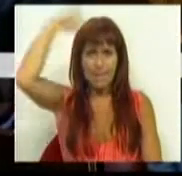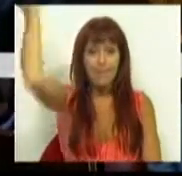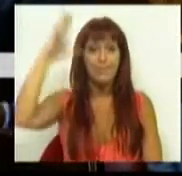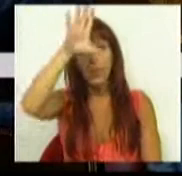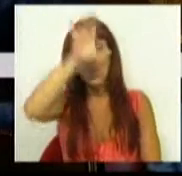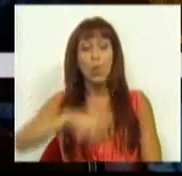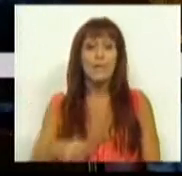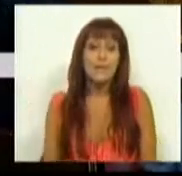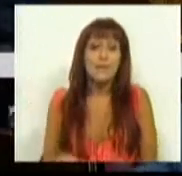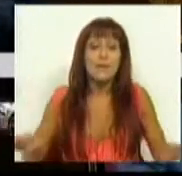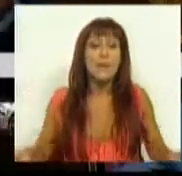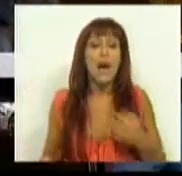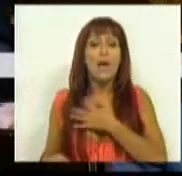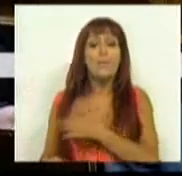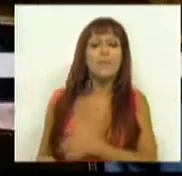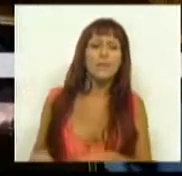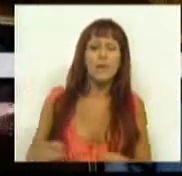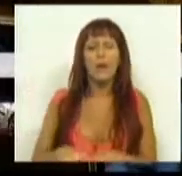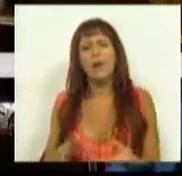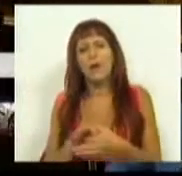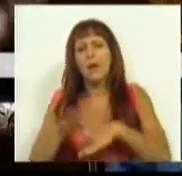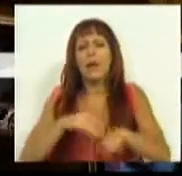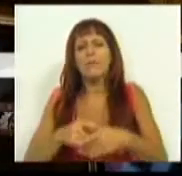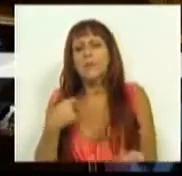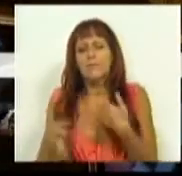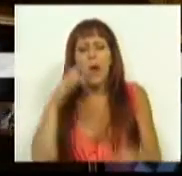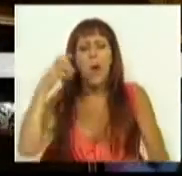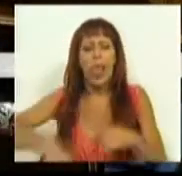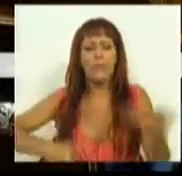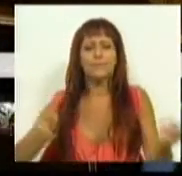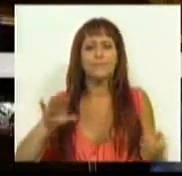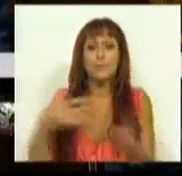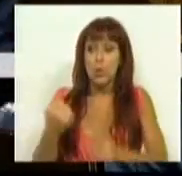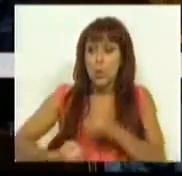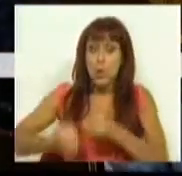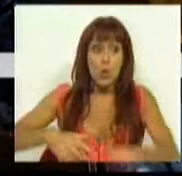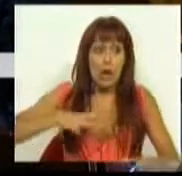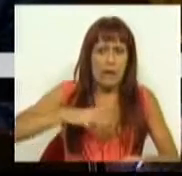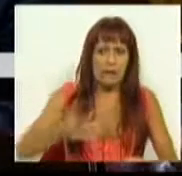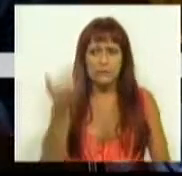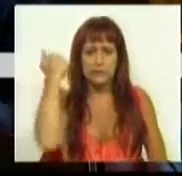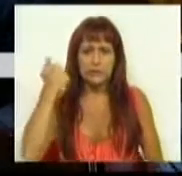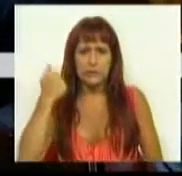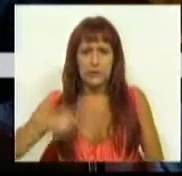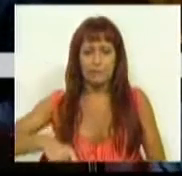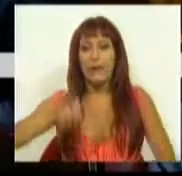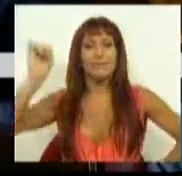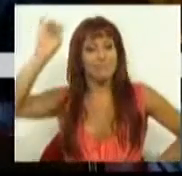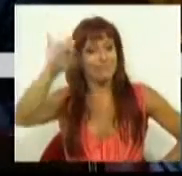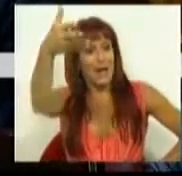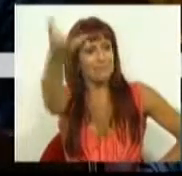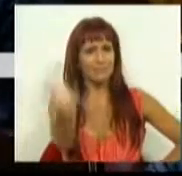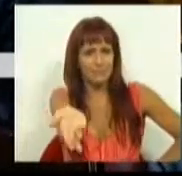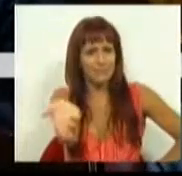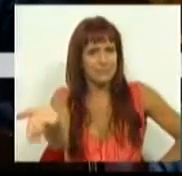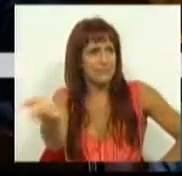Governo, de uma forma atribiliária, sem critério, veio a correr tirar da cartola